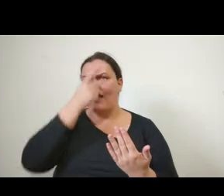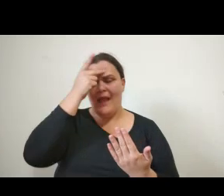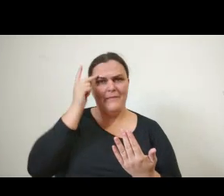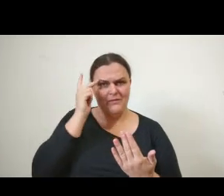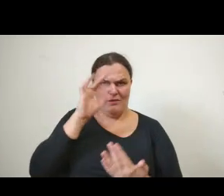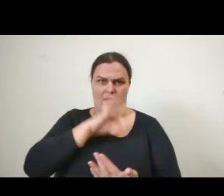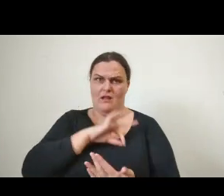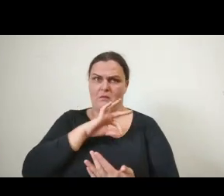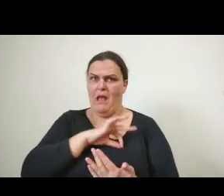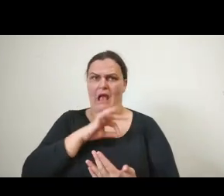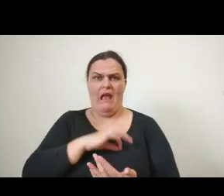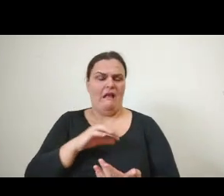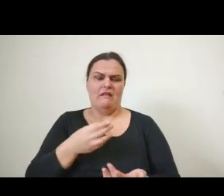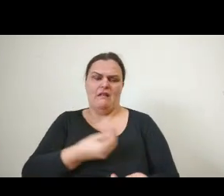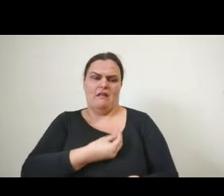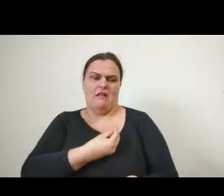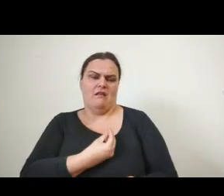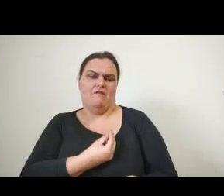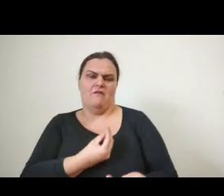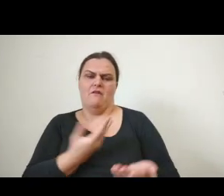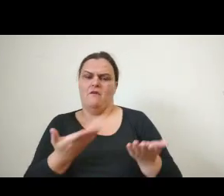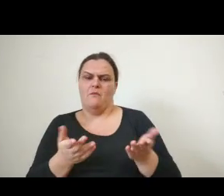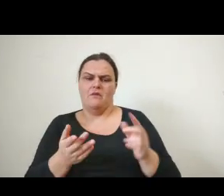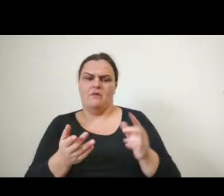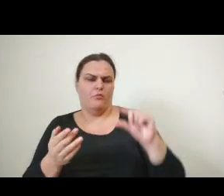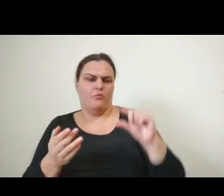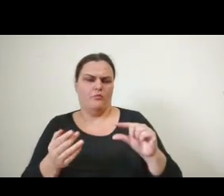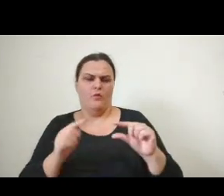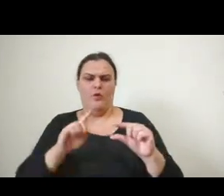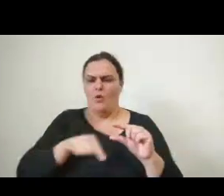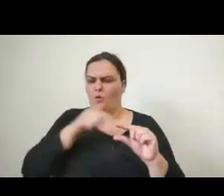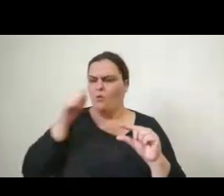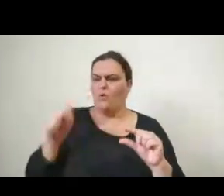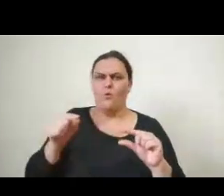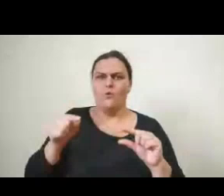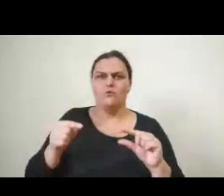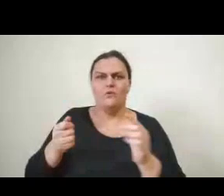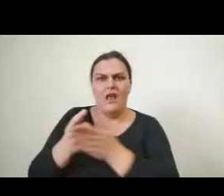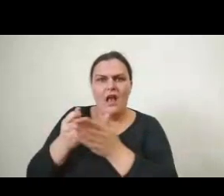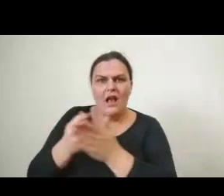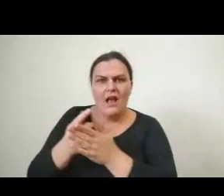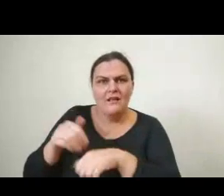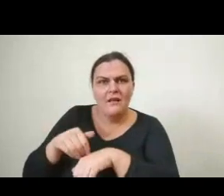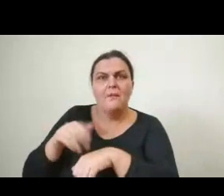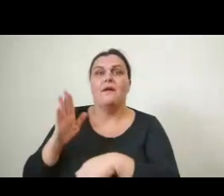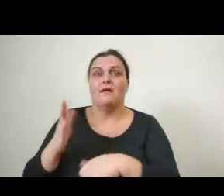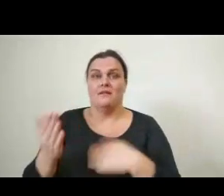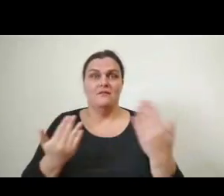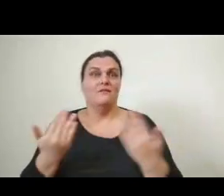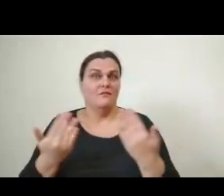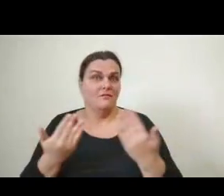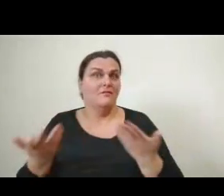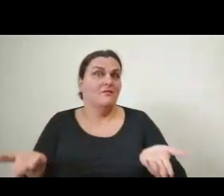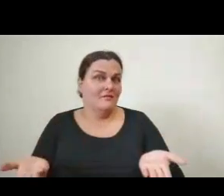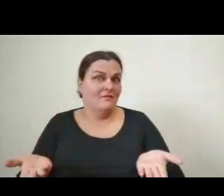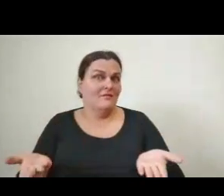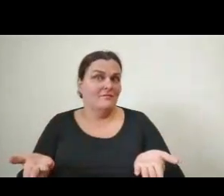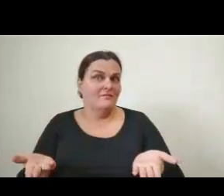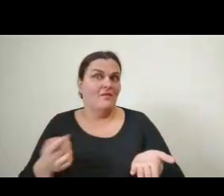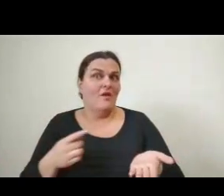estufa? Uma coisa que eu queria pontuar nessa apresentação, né, é que todos